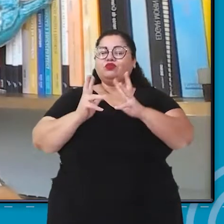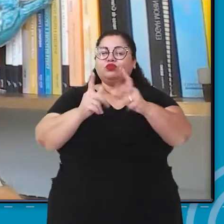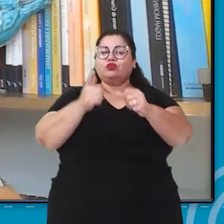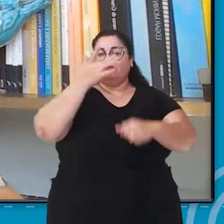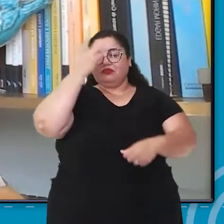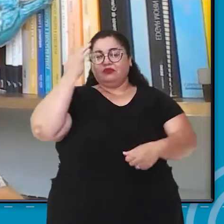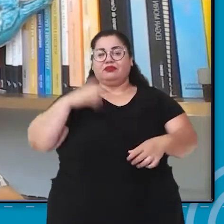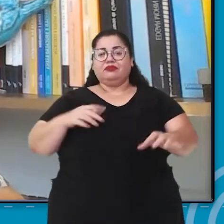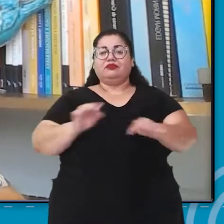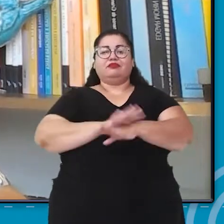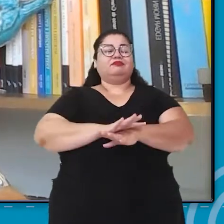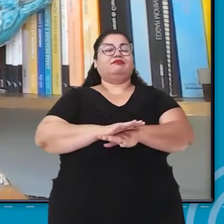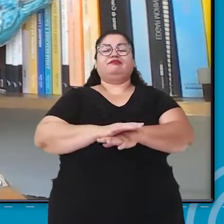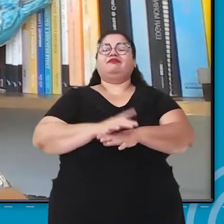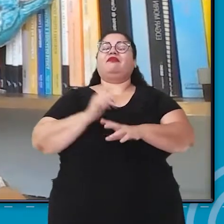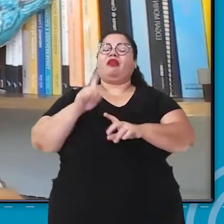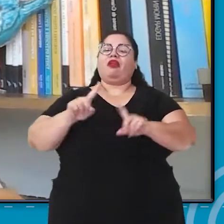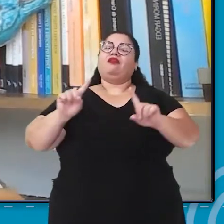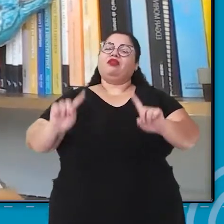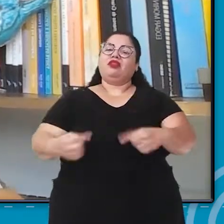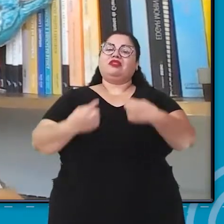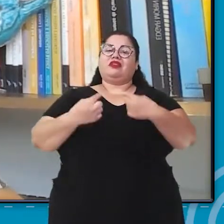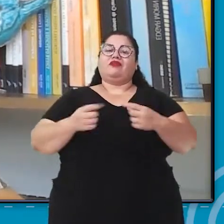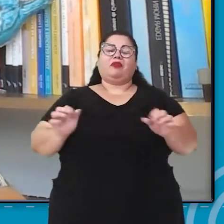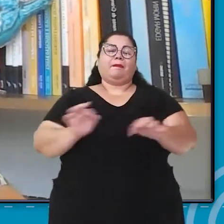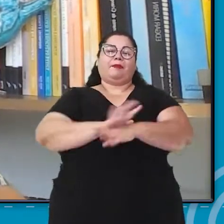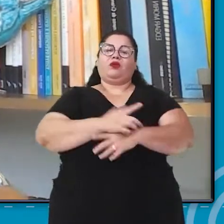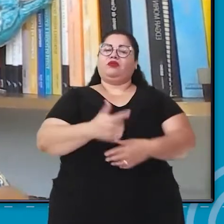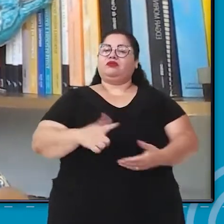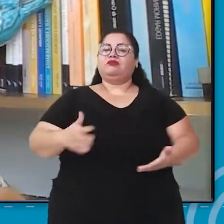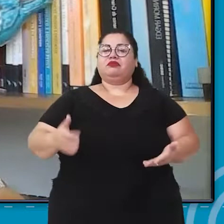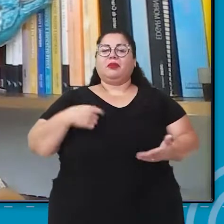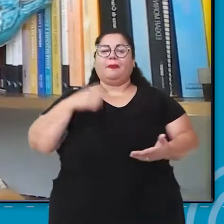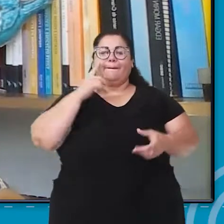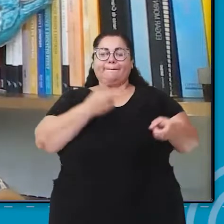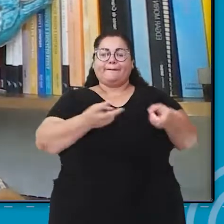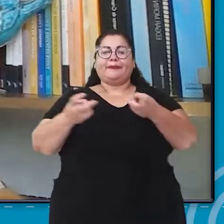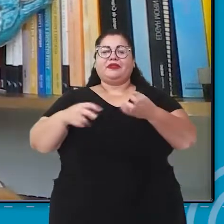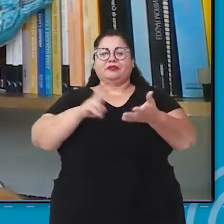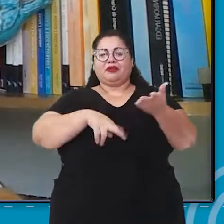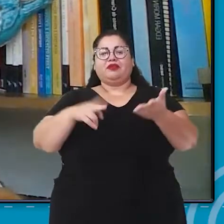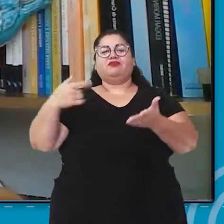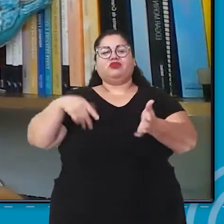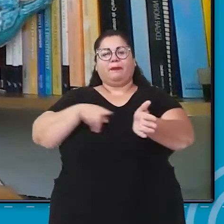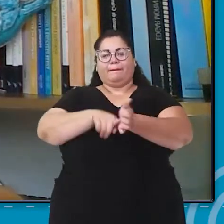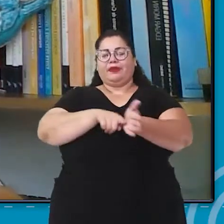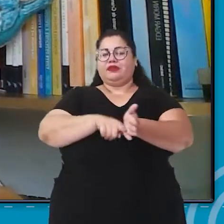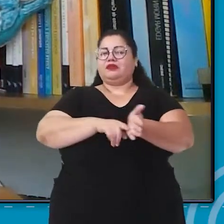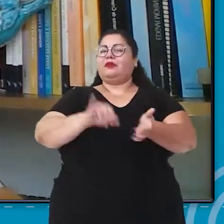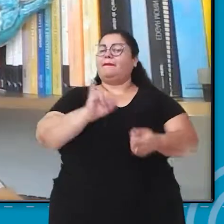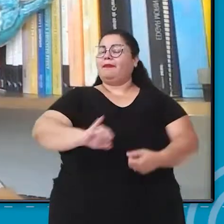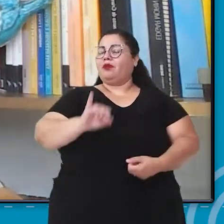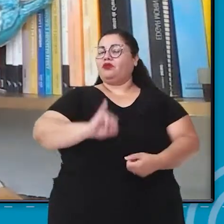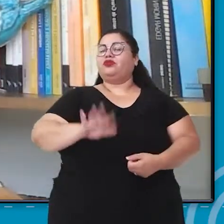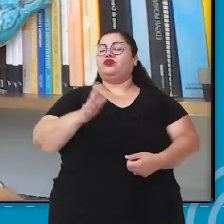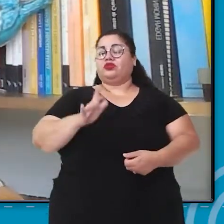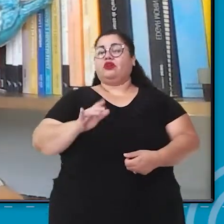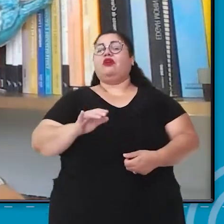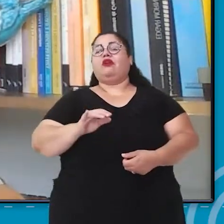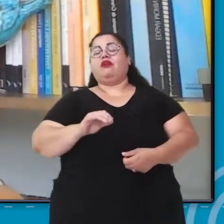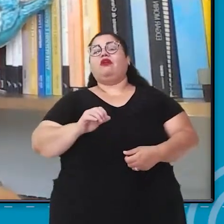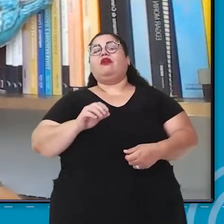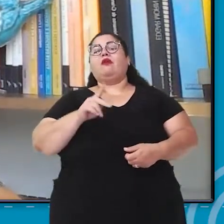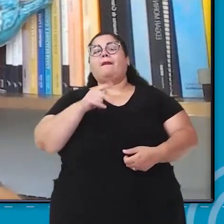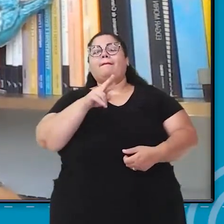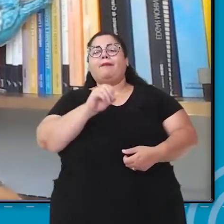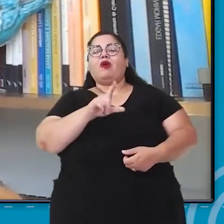leitora ainda ela é um grande desafio. Nós temos o Retratos da Leitura, que é uma pesquisa muito importante realizada pelo